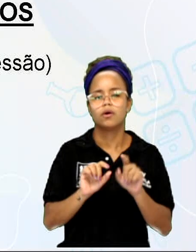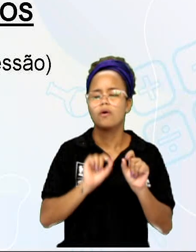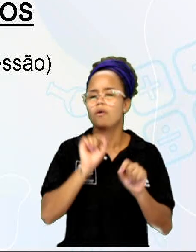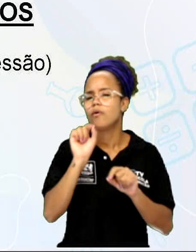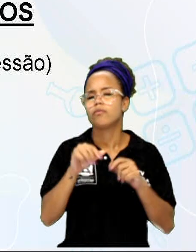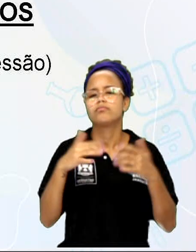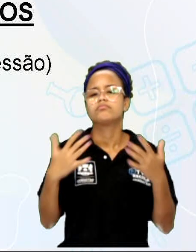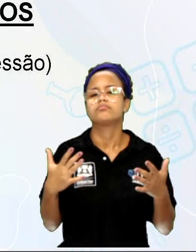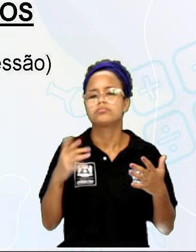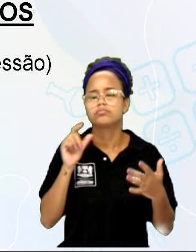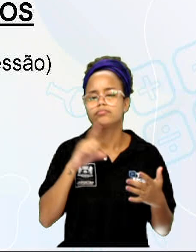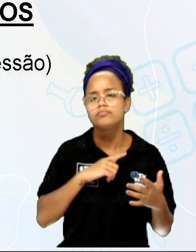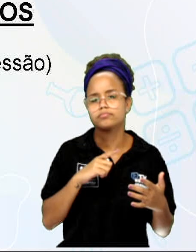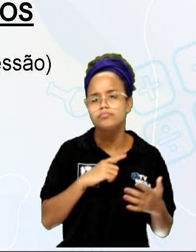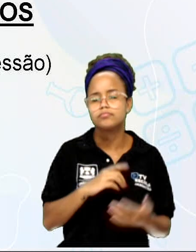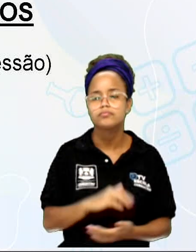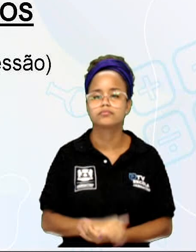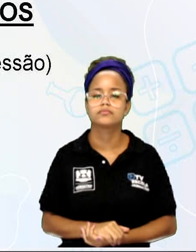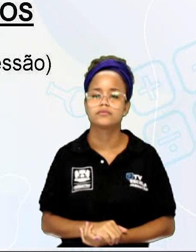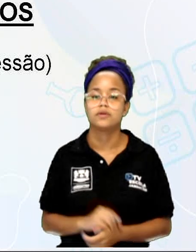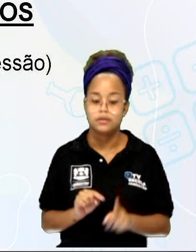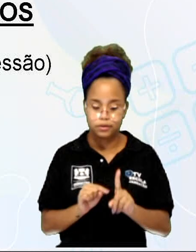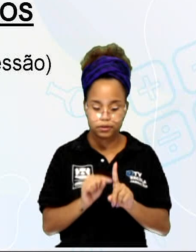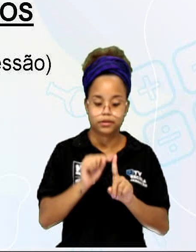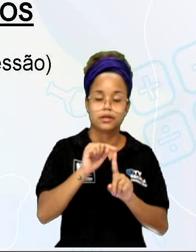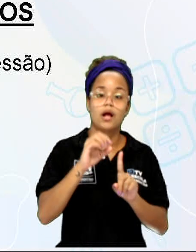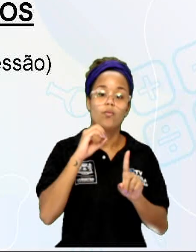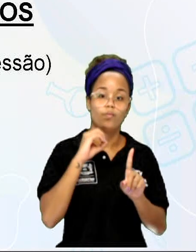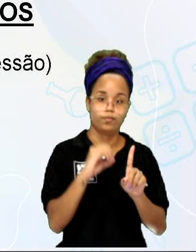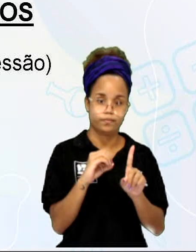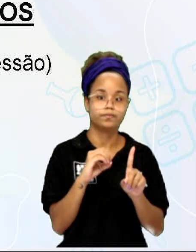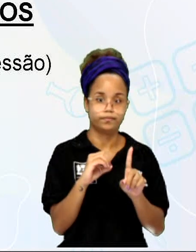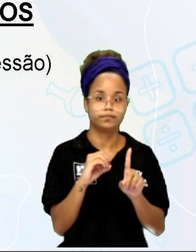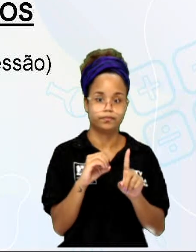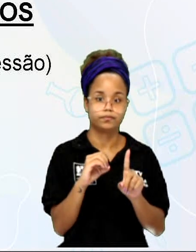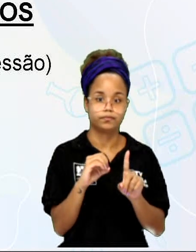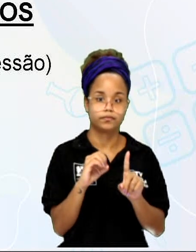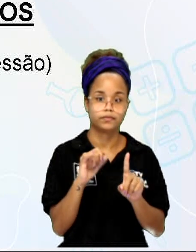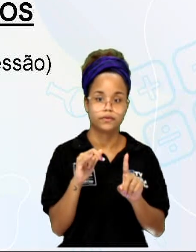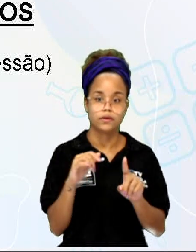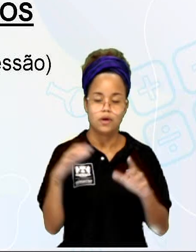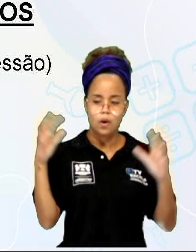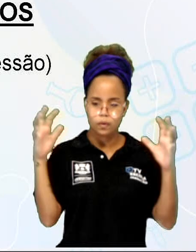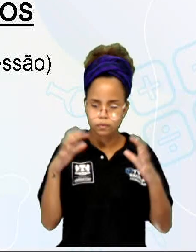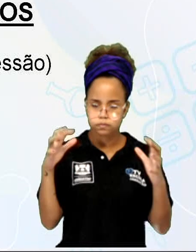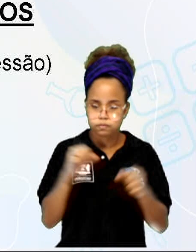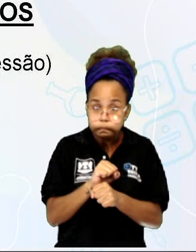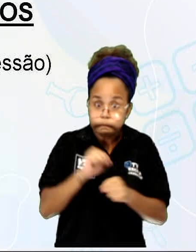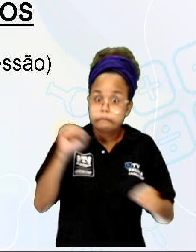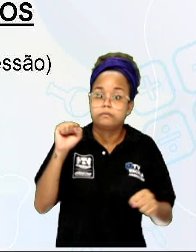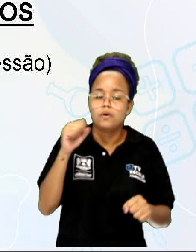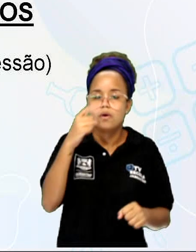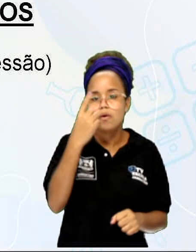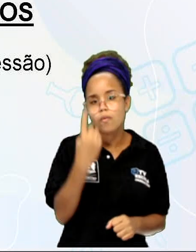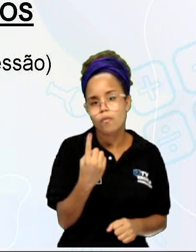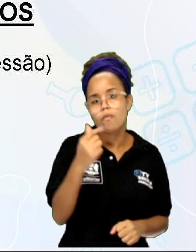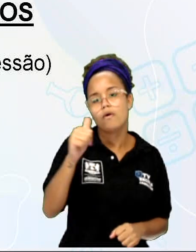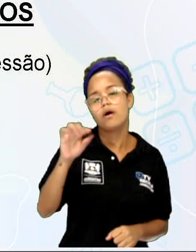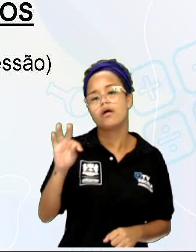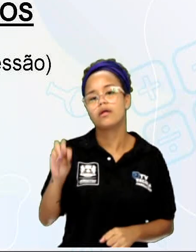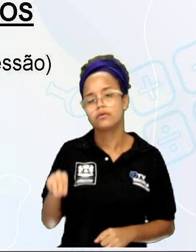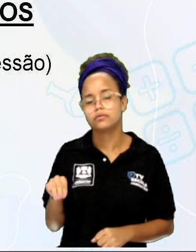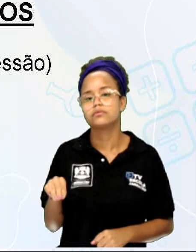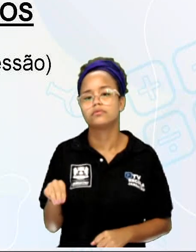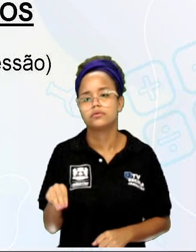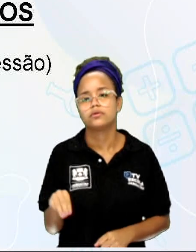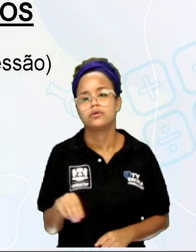essas? Quando a temperatura está a 0 grau e quando a pressão atmosférica está a 1 atm, ou seja, uma